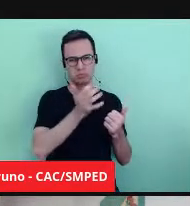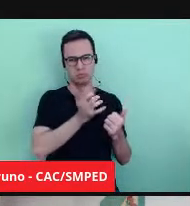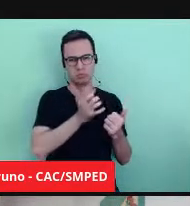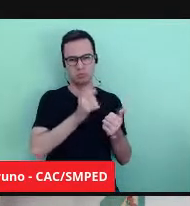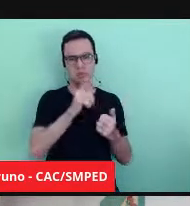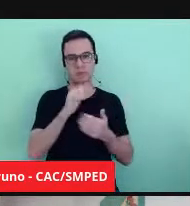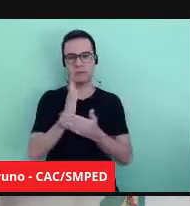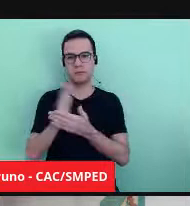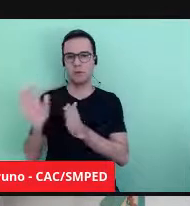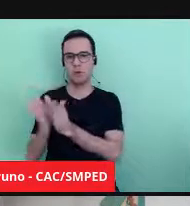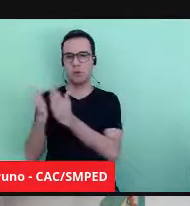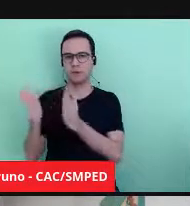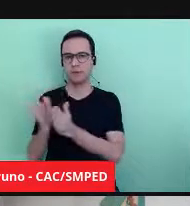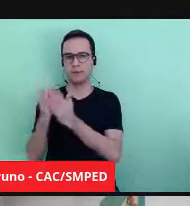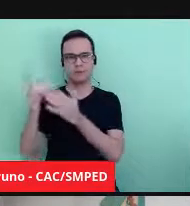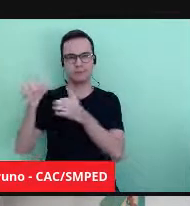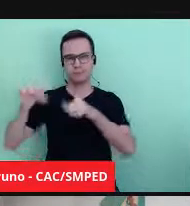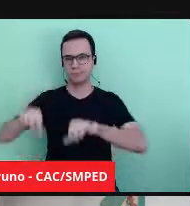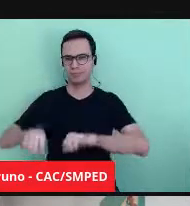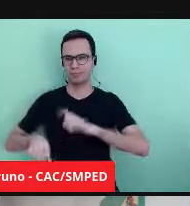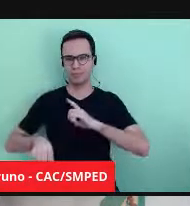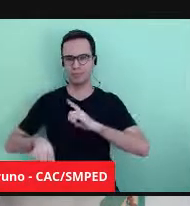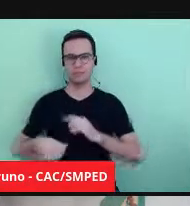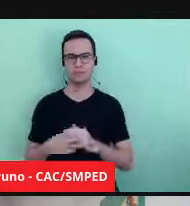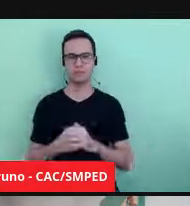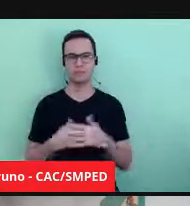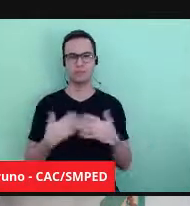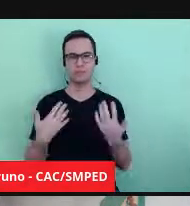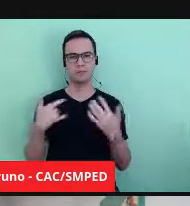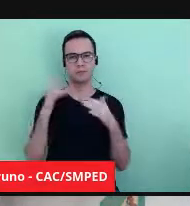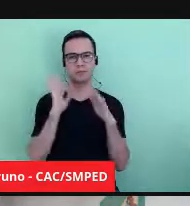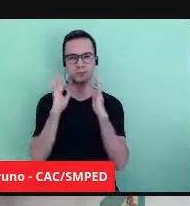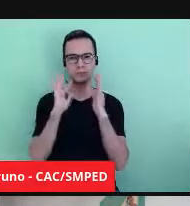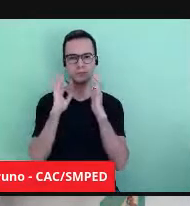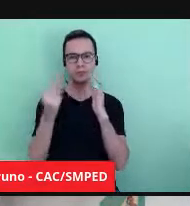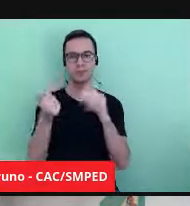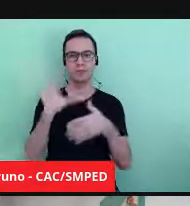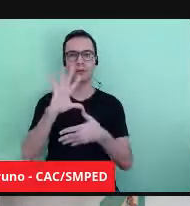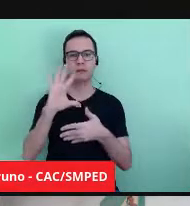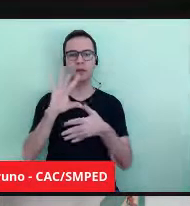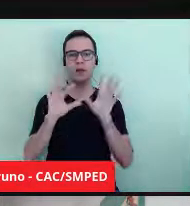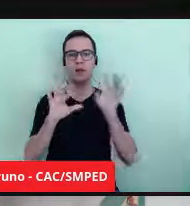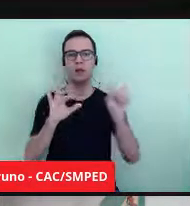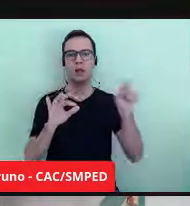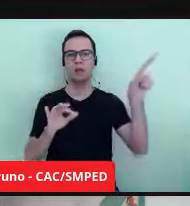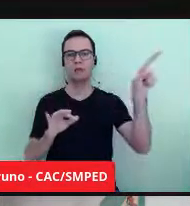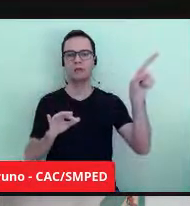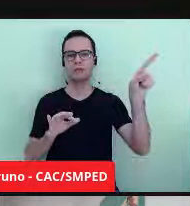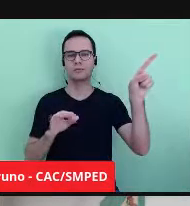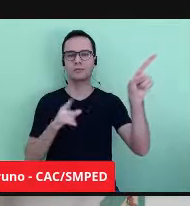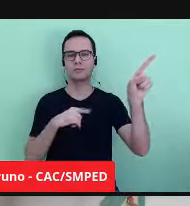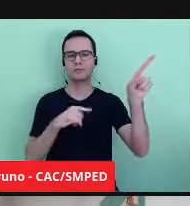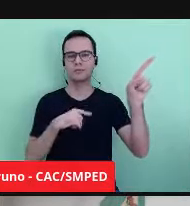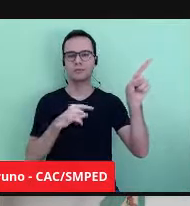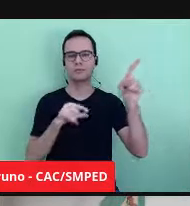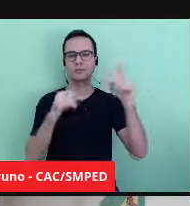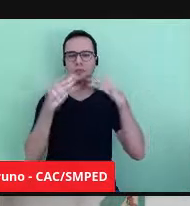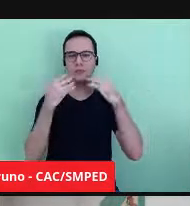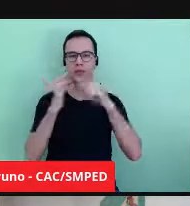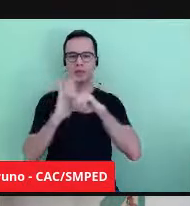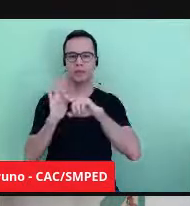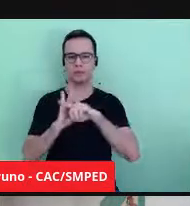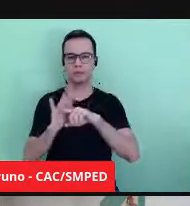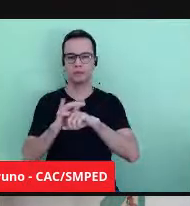áreas muito mais vulneráveis, né? E aí, pensando um pouco nesse mapa, eu peguei os museus aqui que apareceram numa pesquisa de